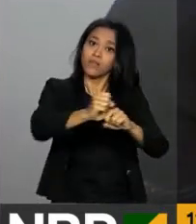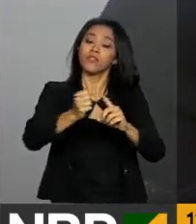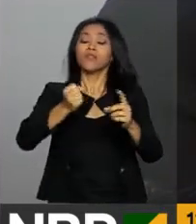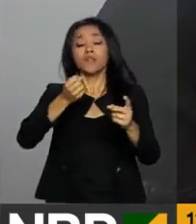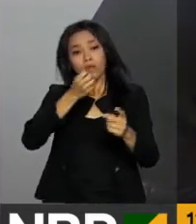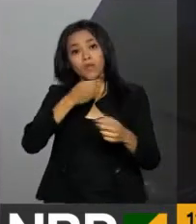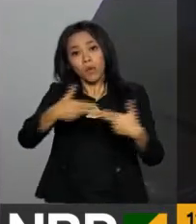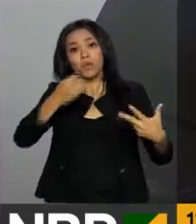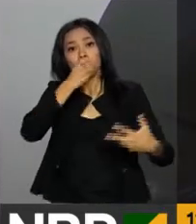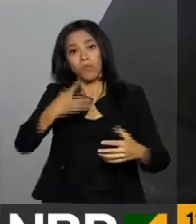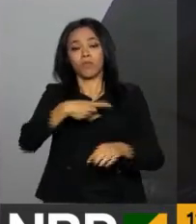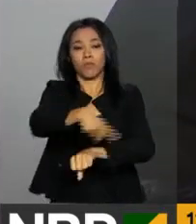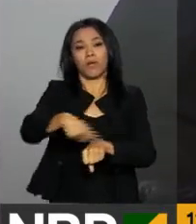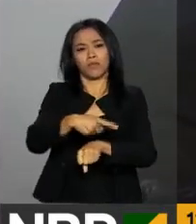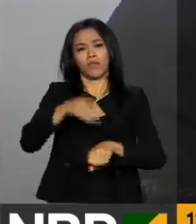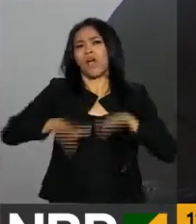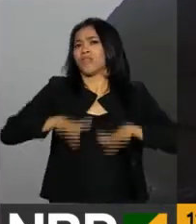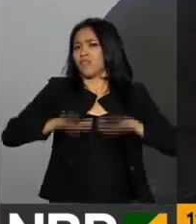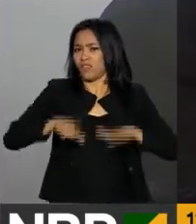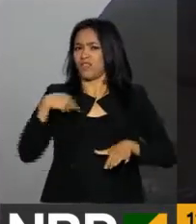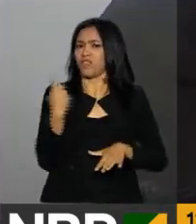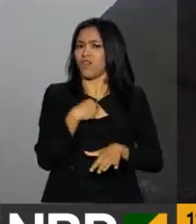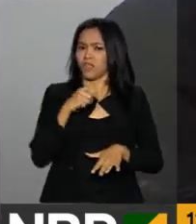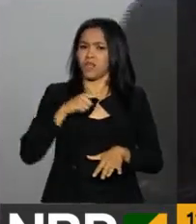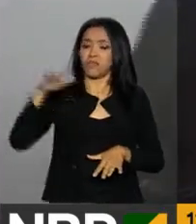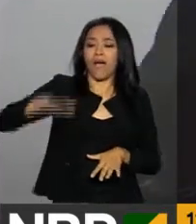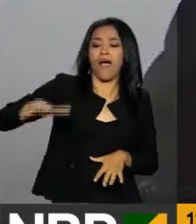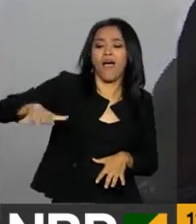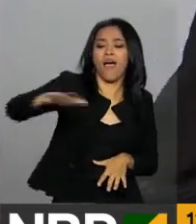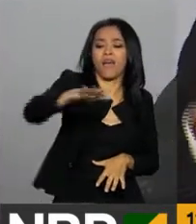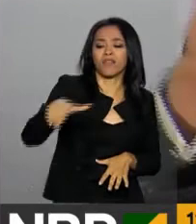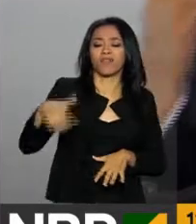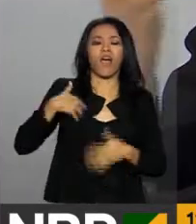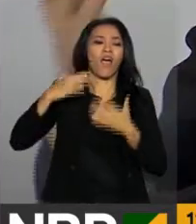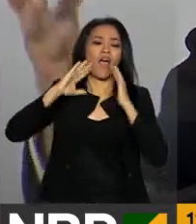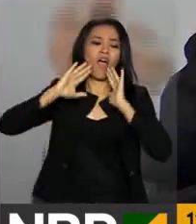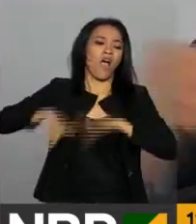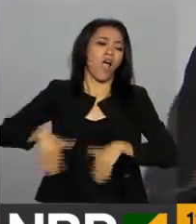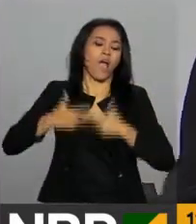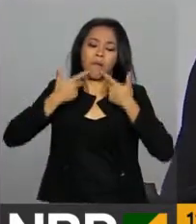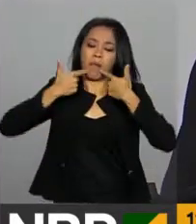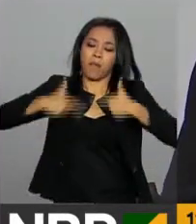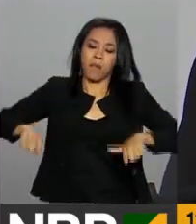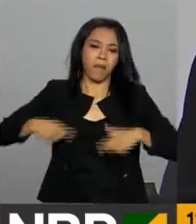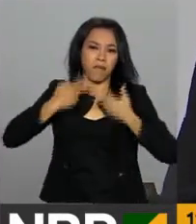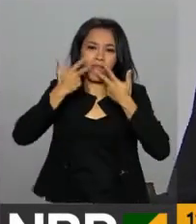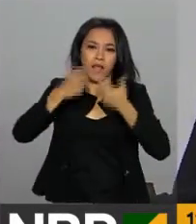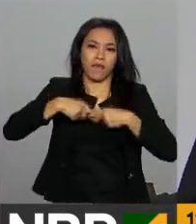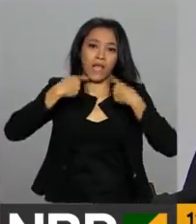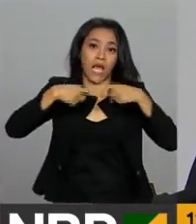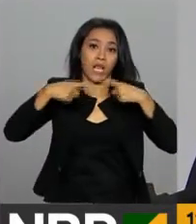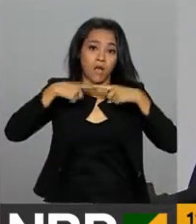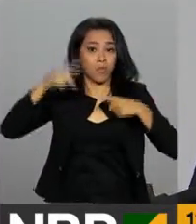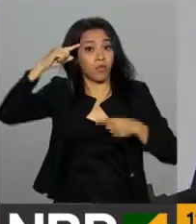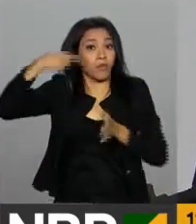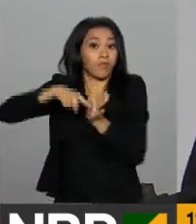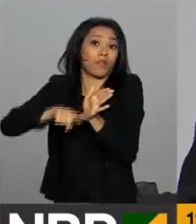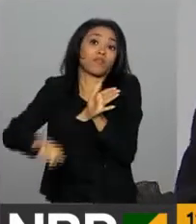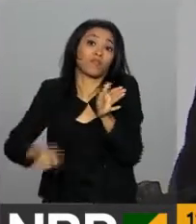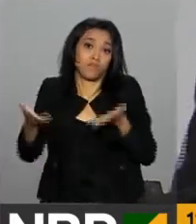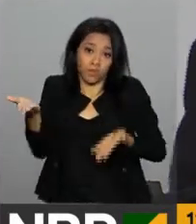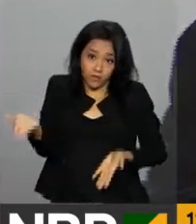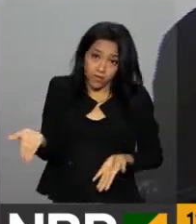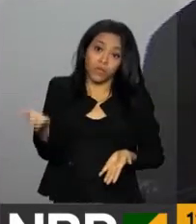país muitas muitas vezes nós temos setores que se desagradam é cair no pessimismo e eu jamais em tempo algum